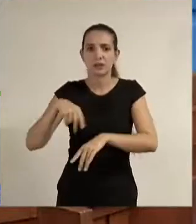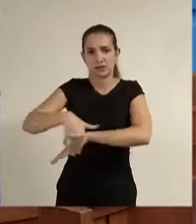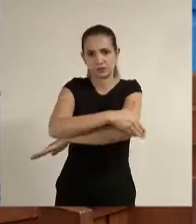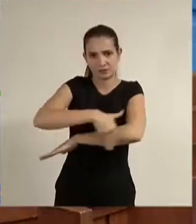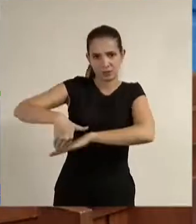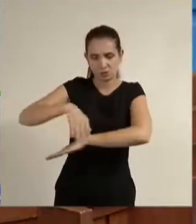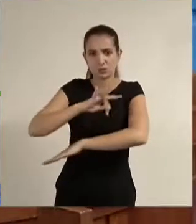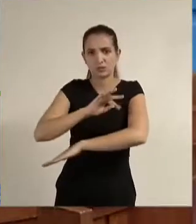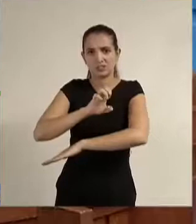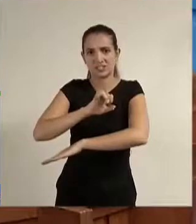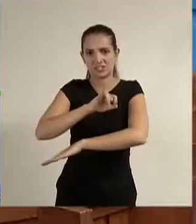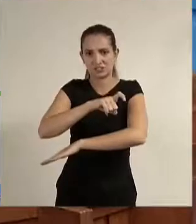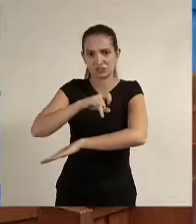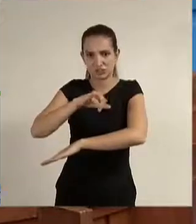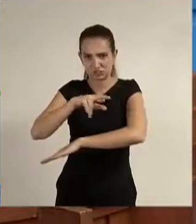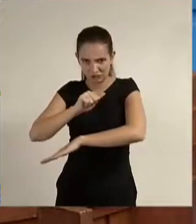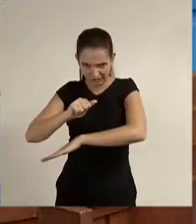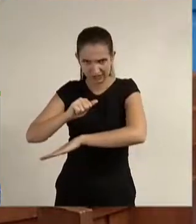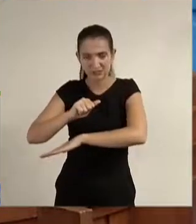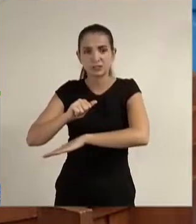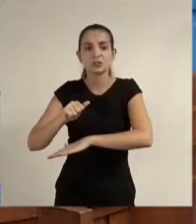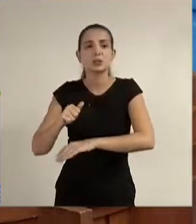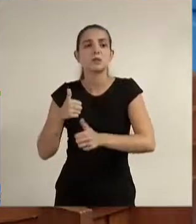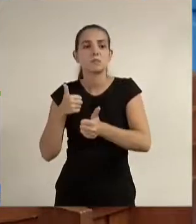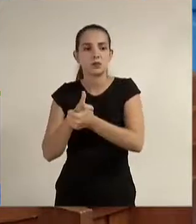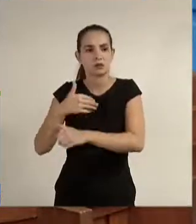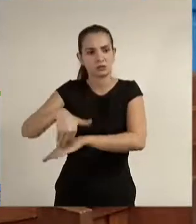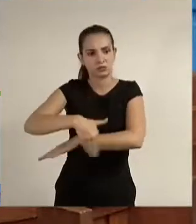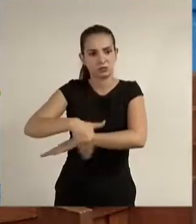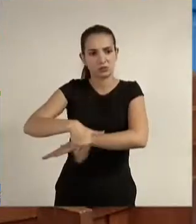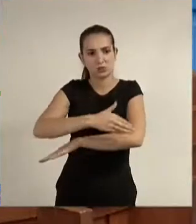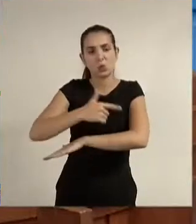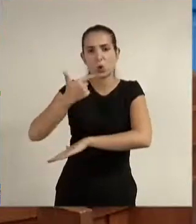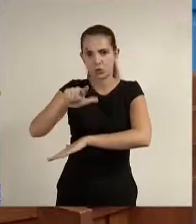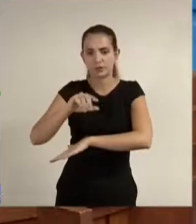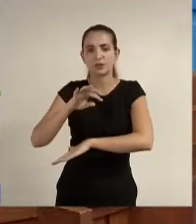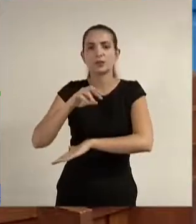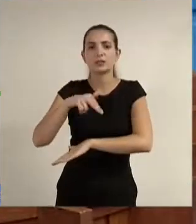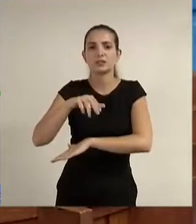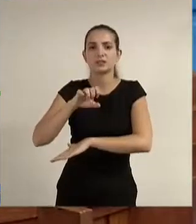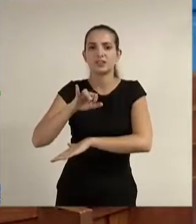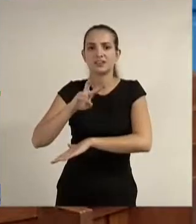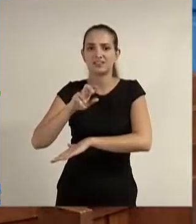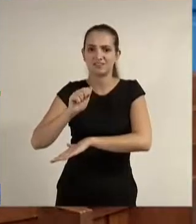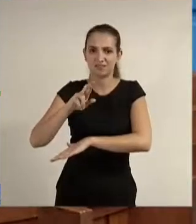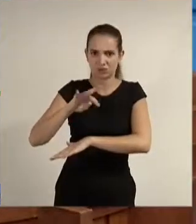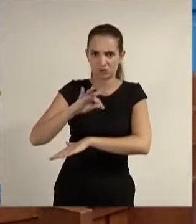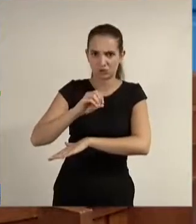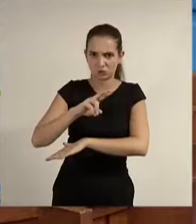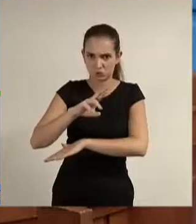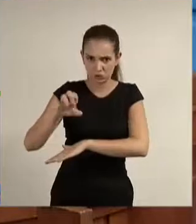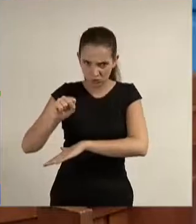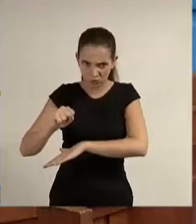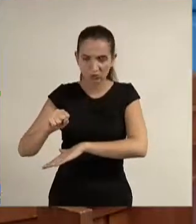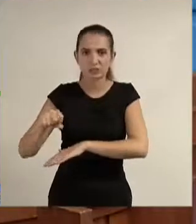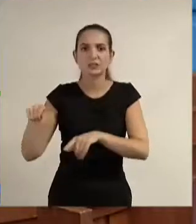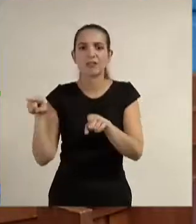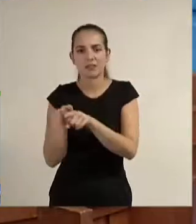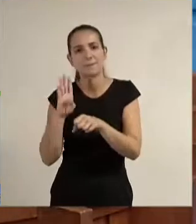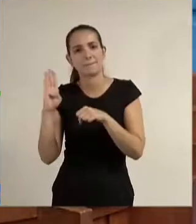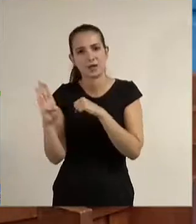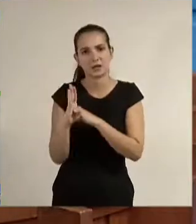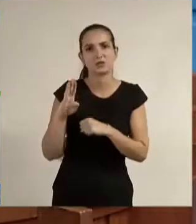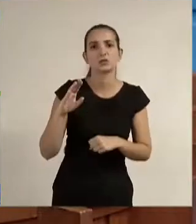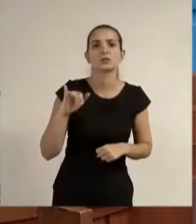Dourados, no final da Weimar Torres, ou início da Weimar Torres, entrando até Altos do